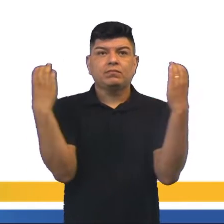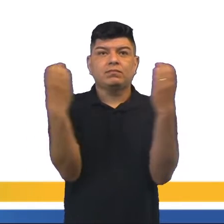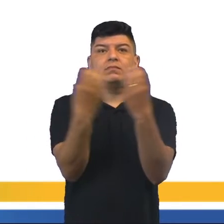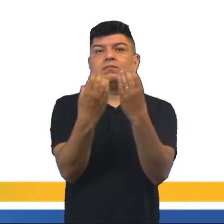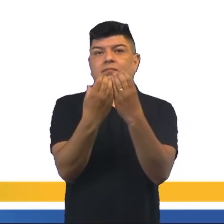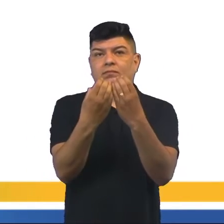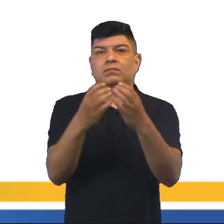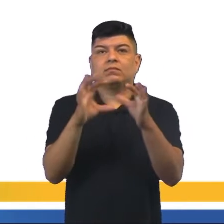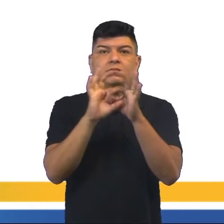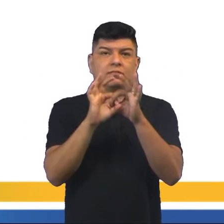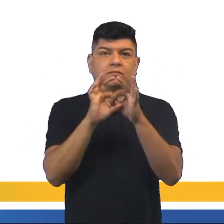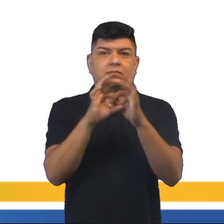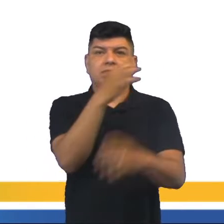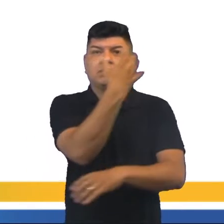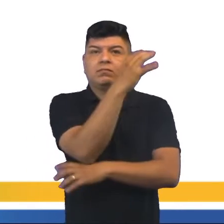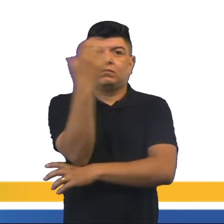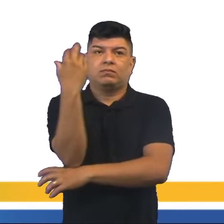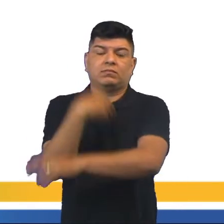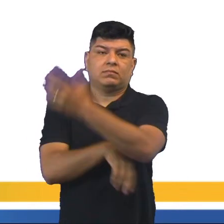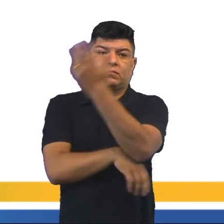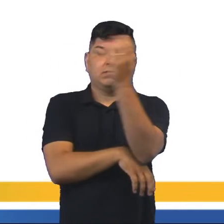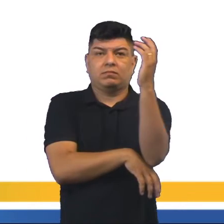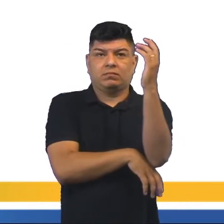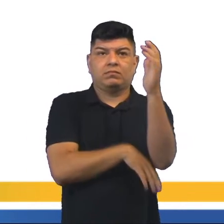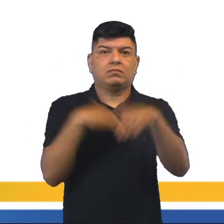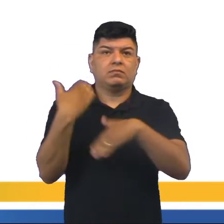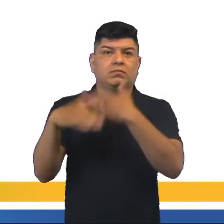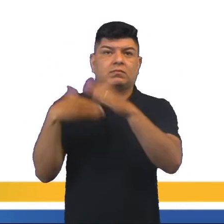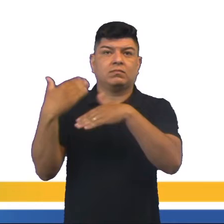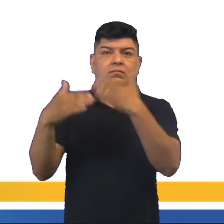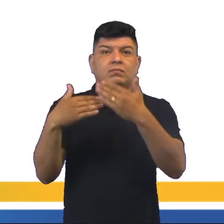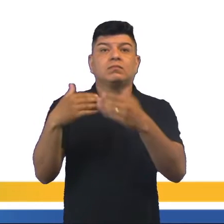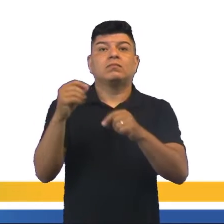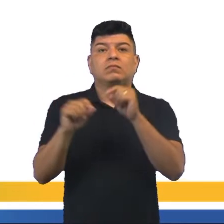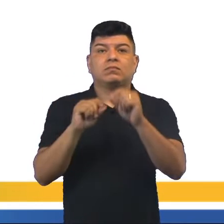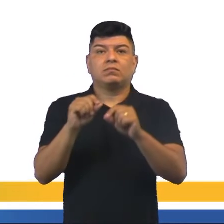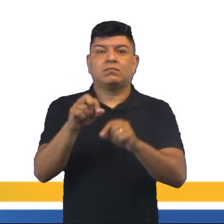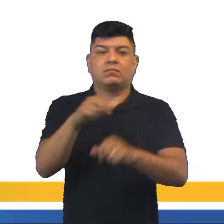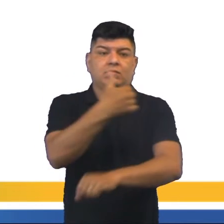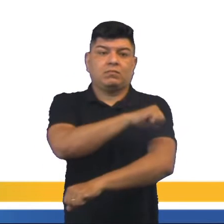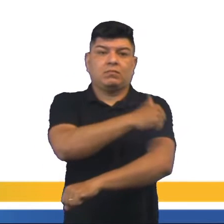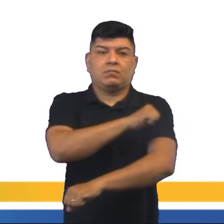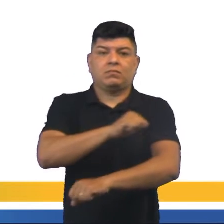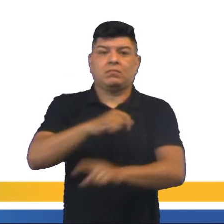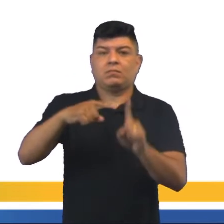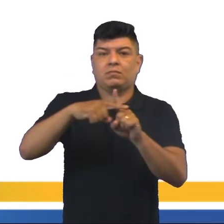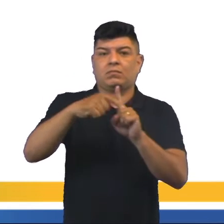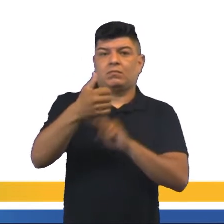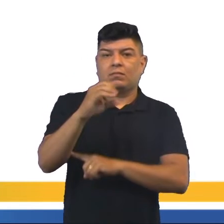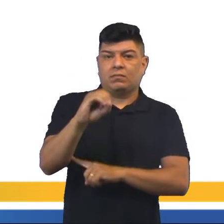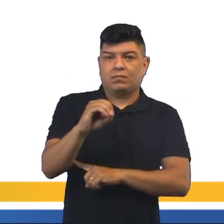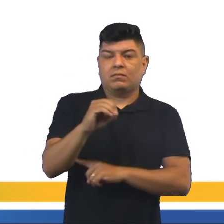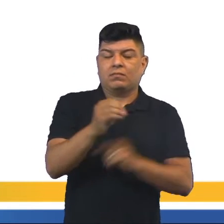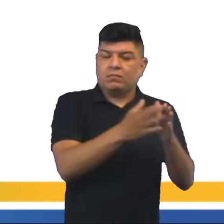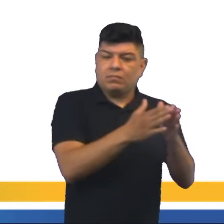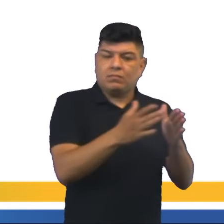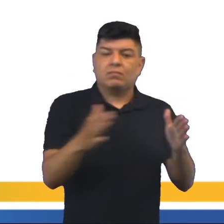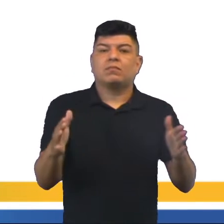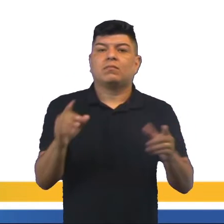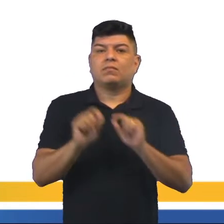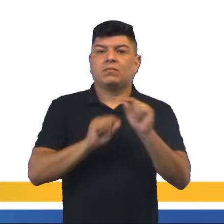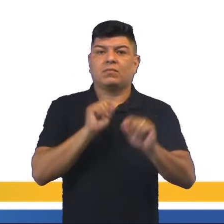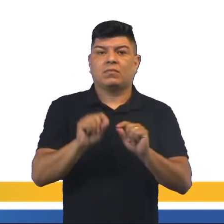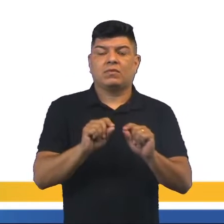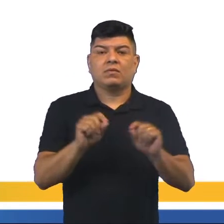Nações Unidas sobre o Meio Ambiente, que eu citei para vocês, e Desenvolvimento Sustentável, que é a Rio+10. Durante essas conferências,